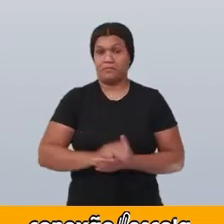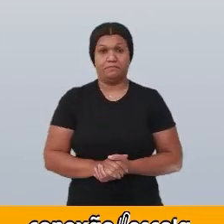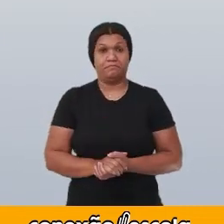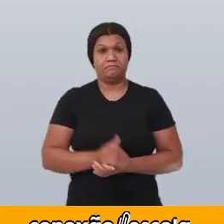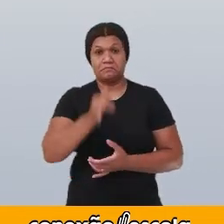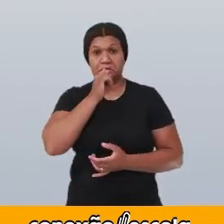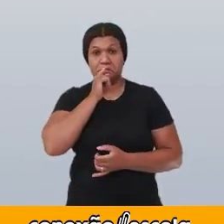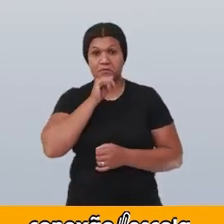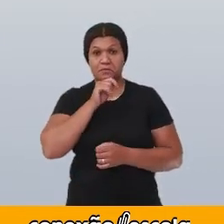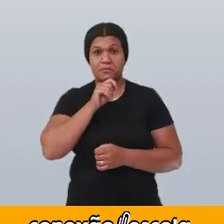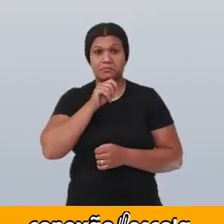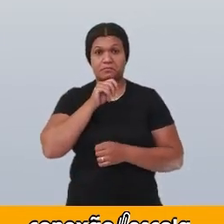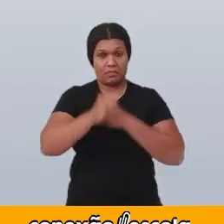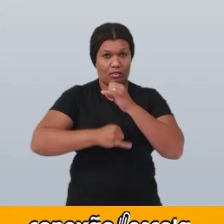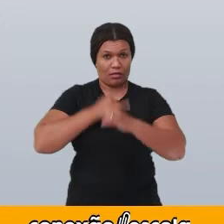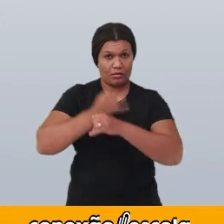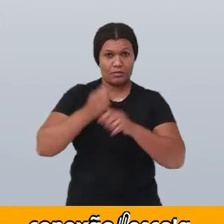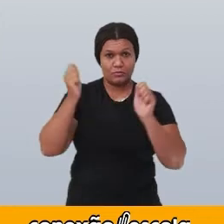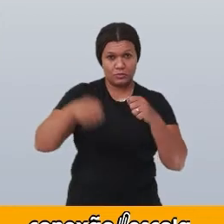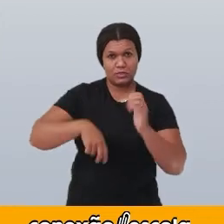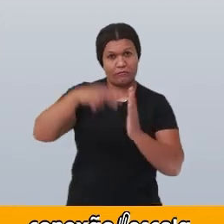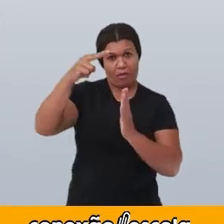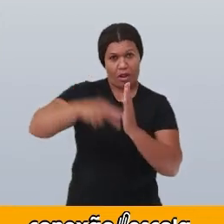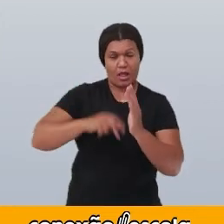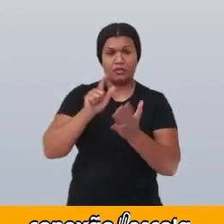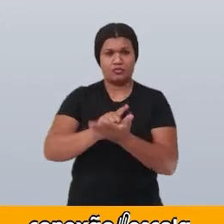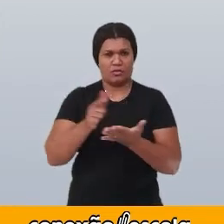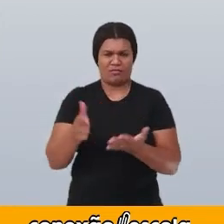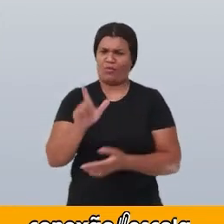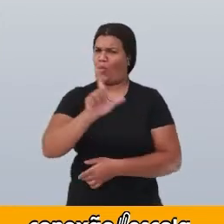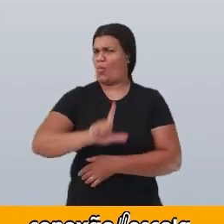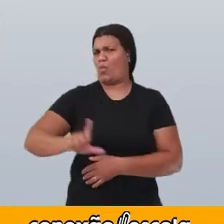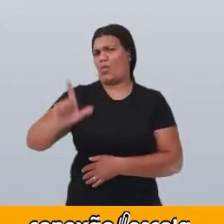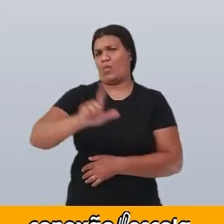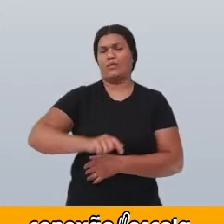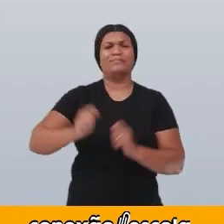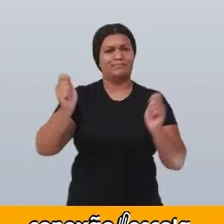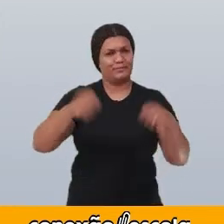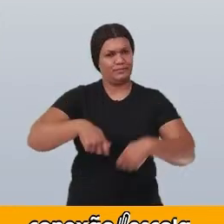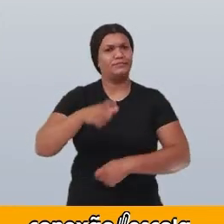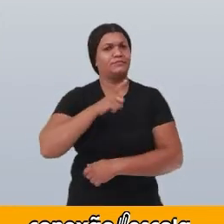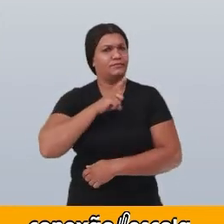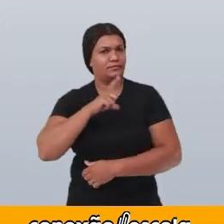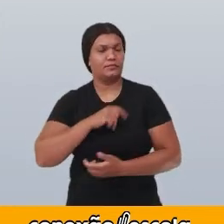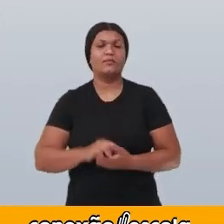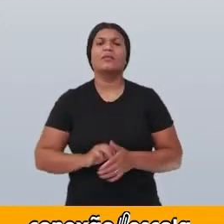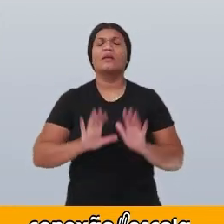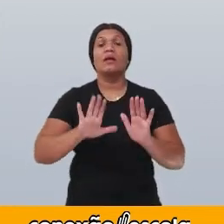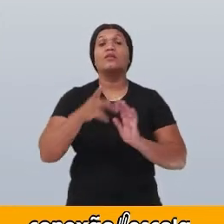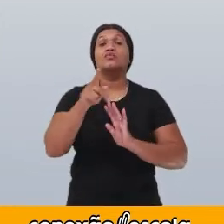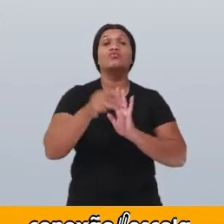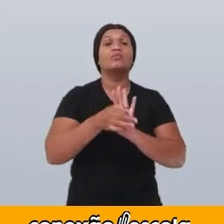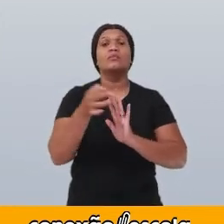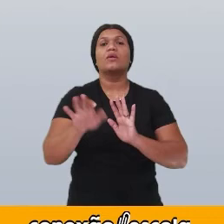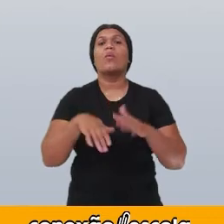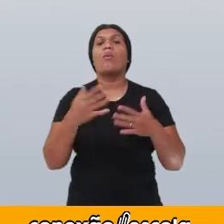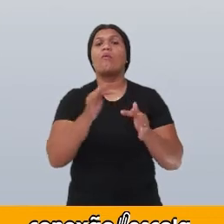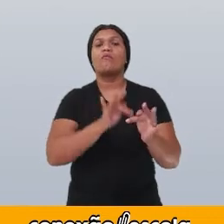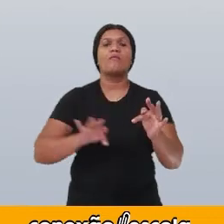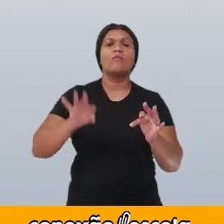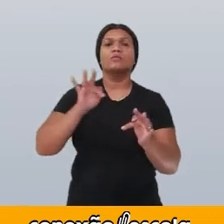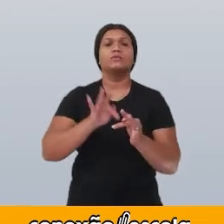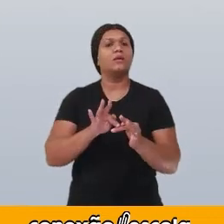a internet? É possível? Claro, super possível, né? E na sua opinião, qual é a função de